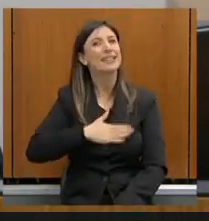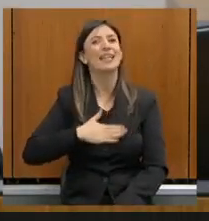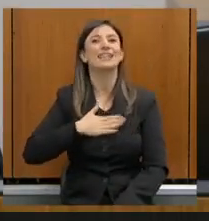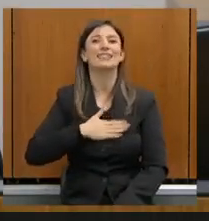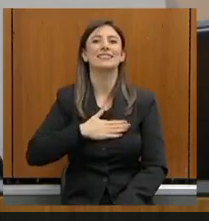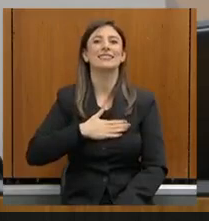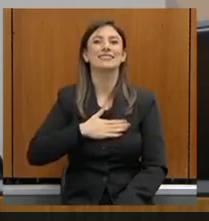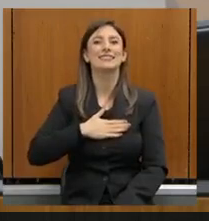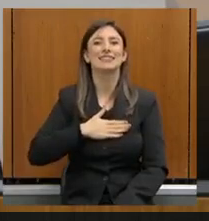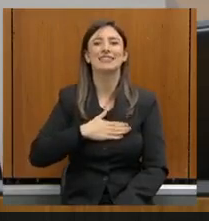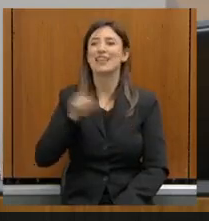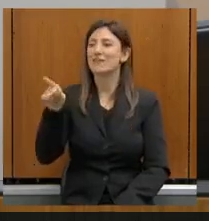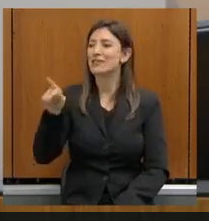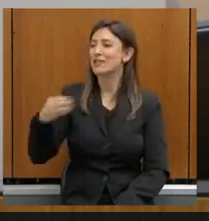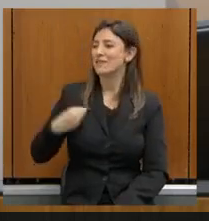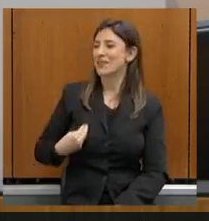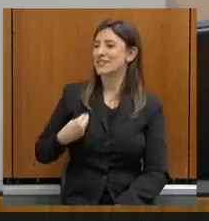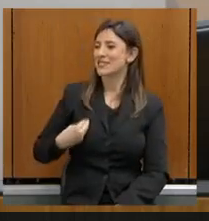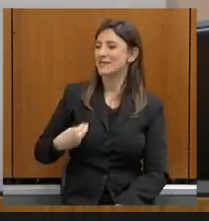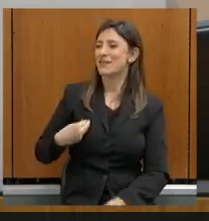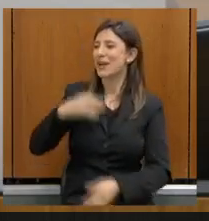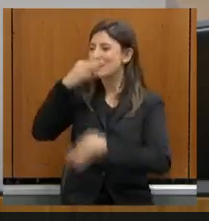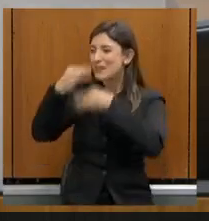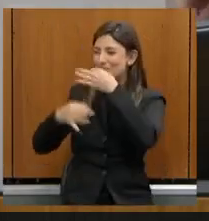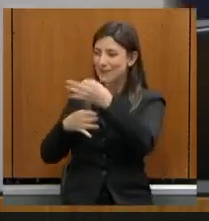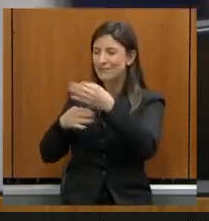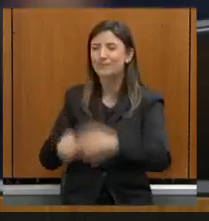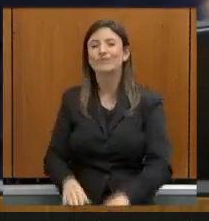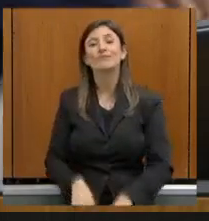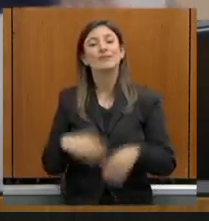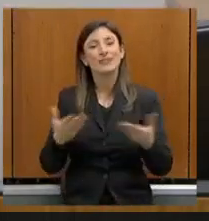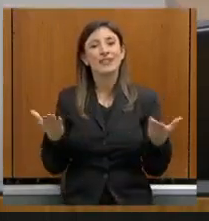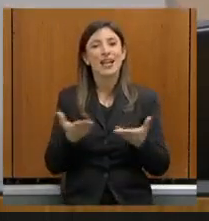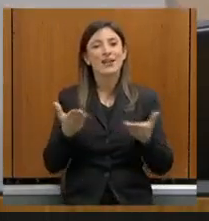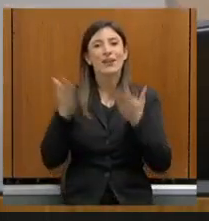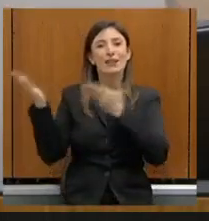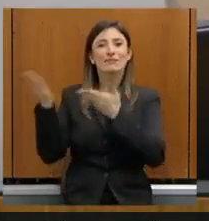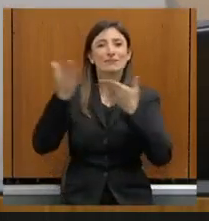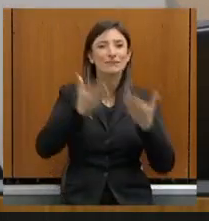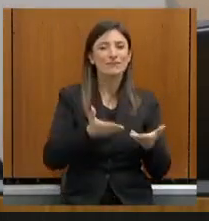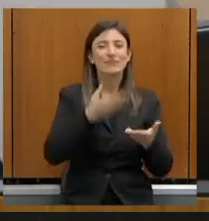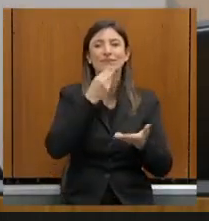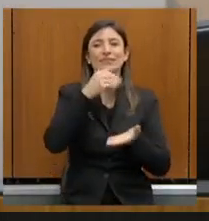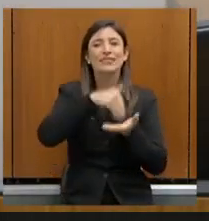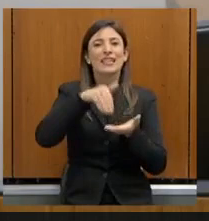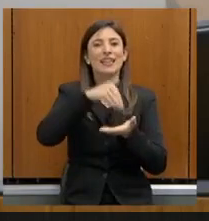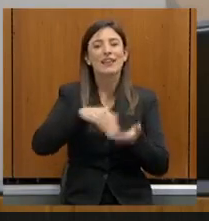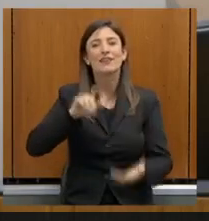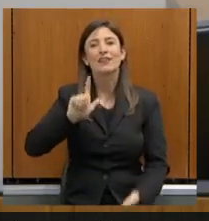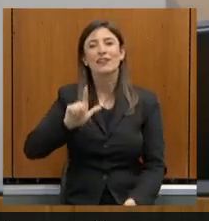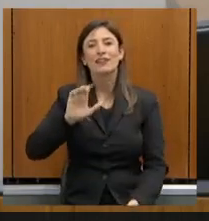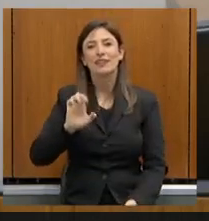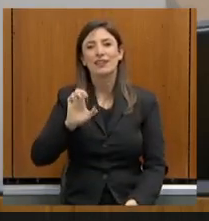deputado, com a sua participação. Nesse momento eu passo a palavra ao secretário Leônidas Oliveira